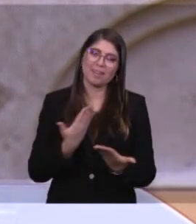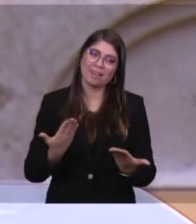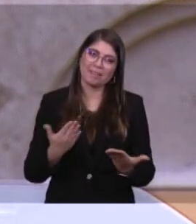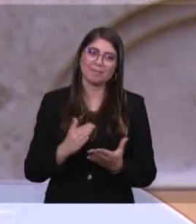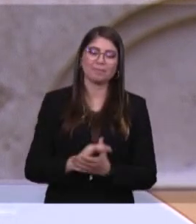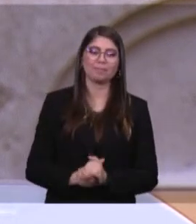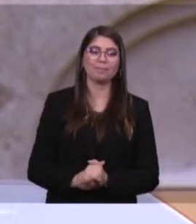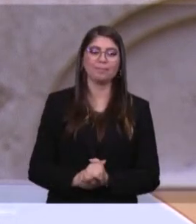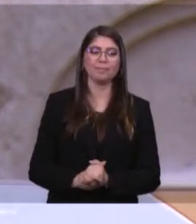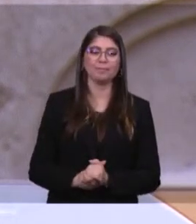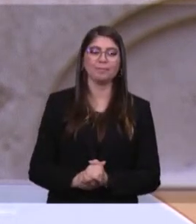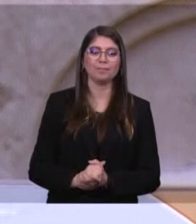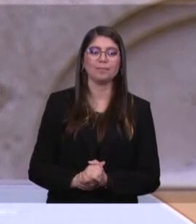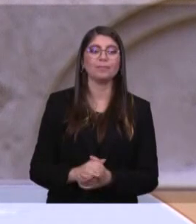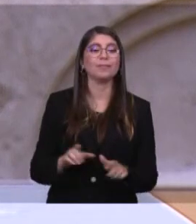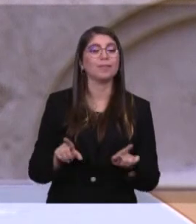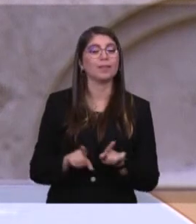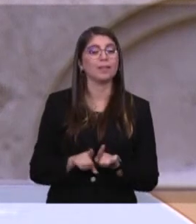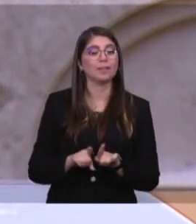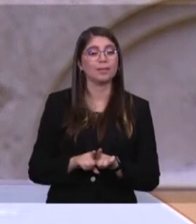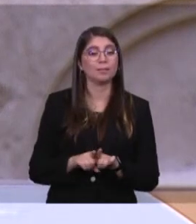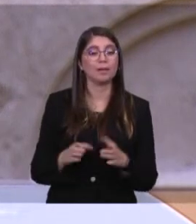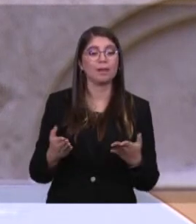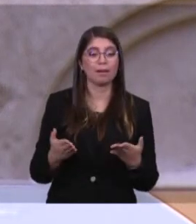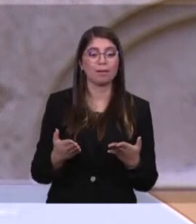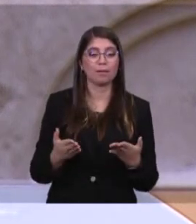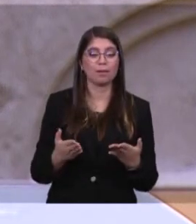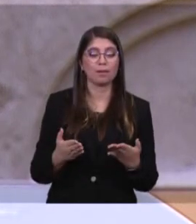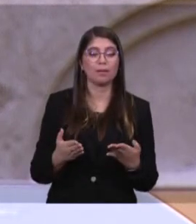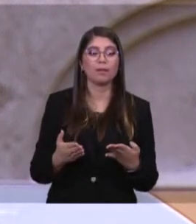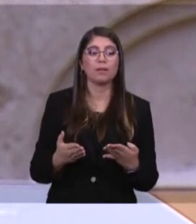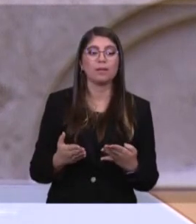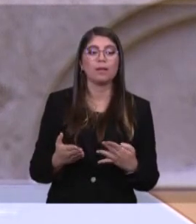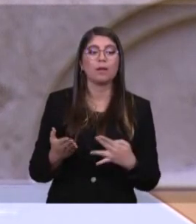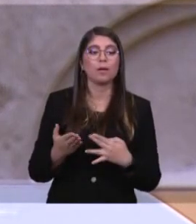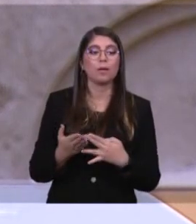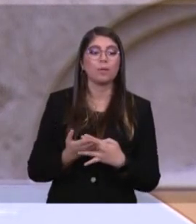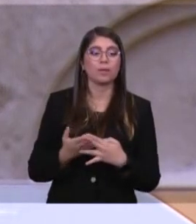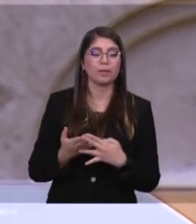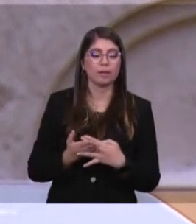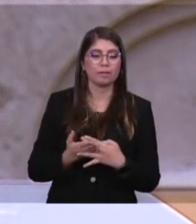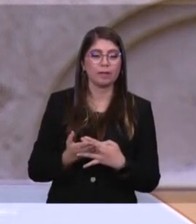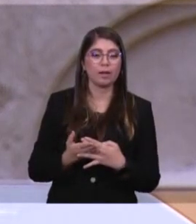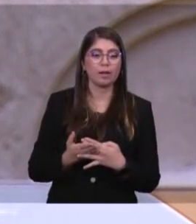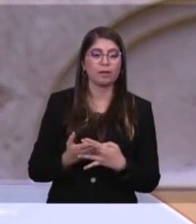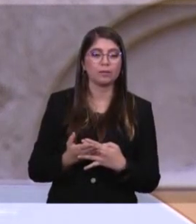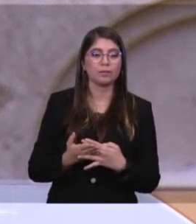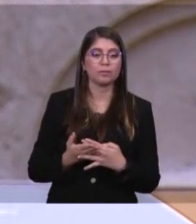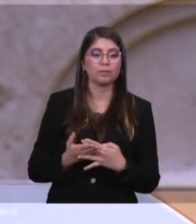luminosa. E apenas, eu vou fazer, vou suspender a sessão, mas apenas para pautar